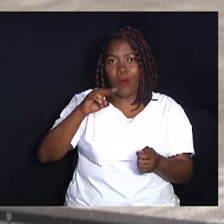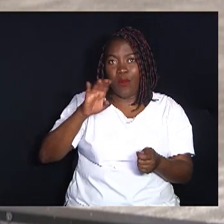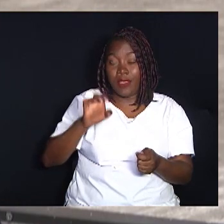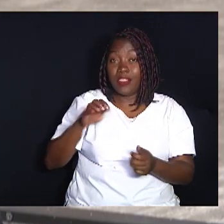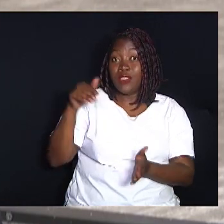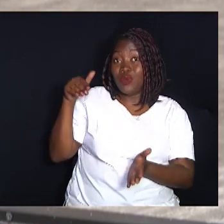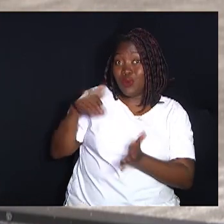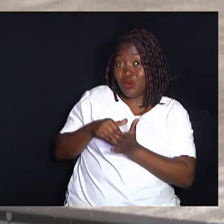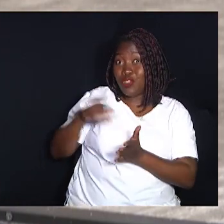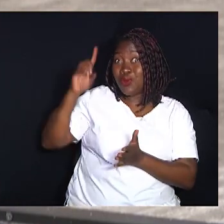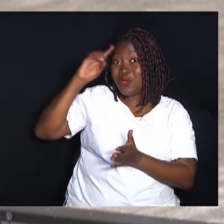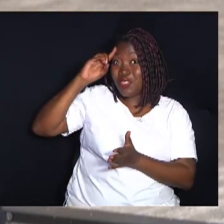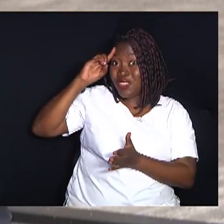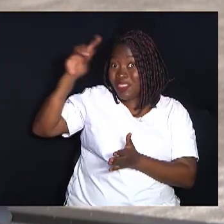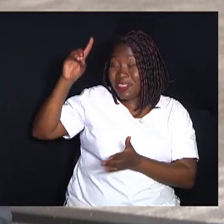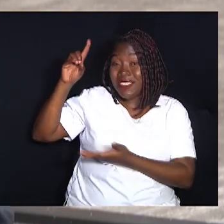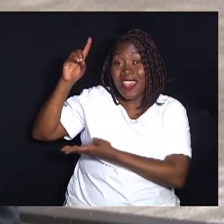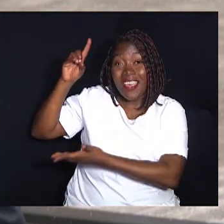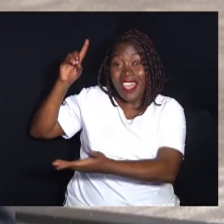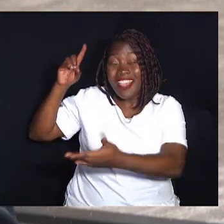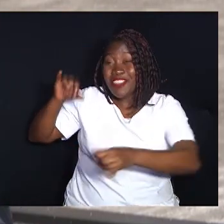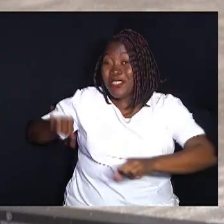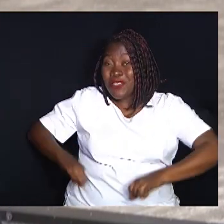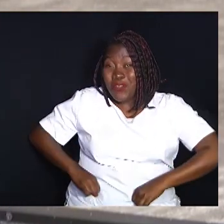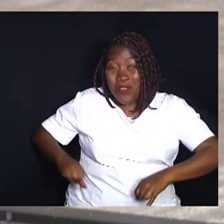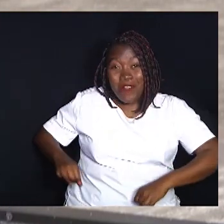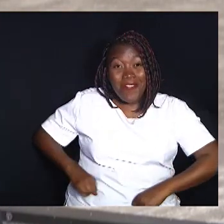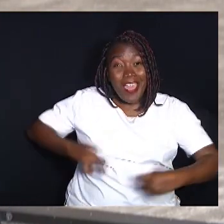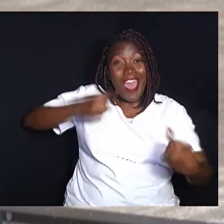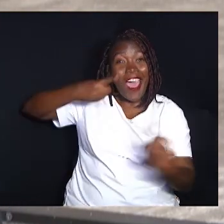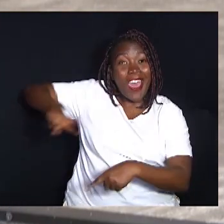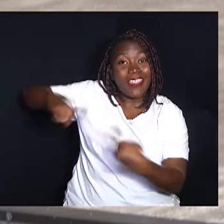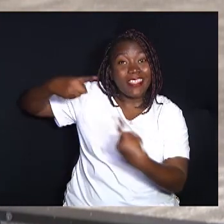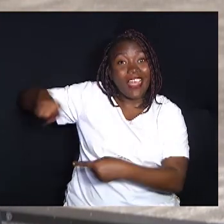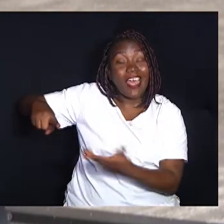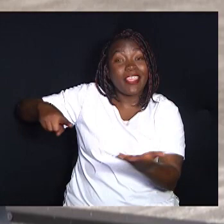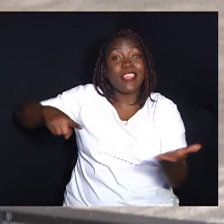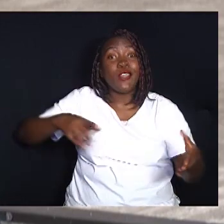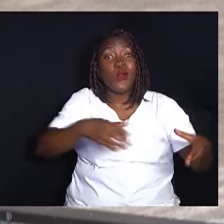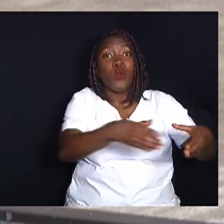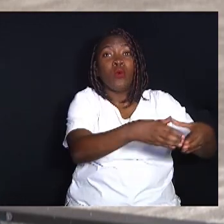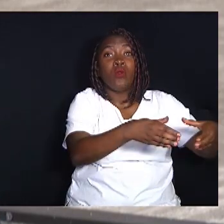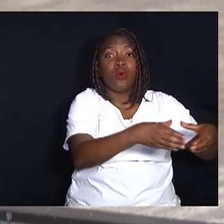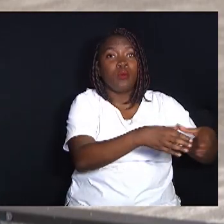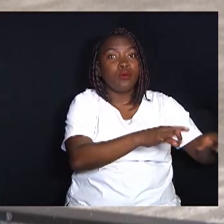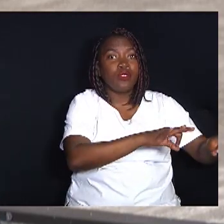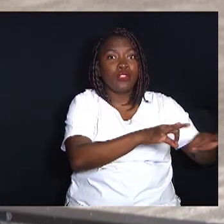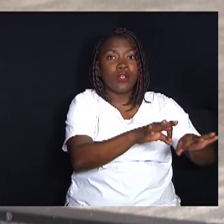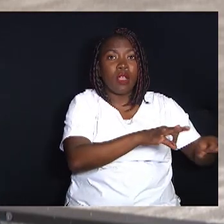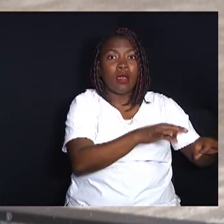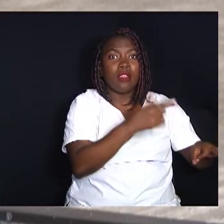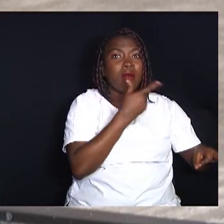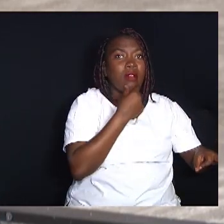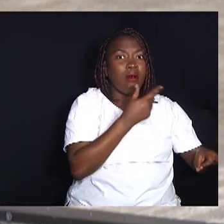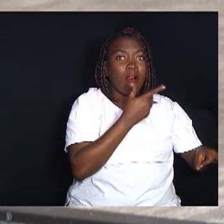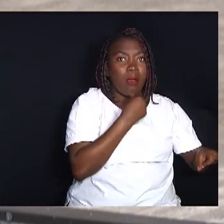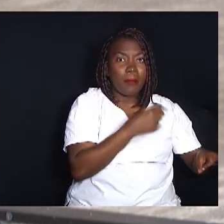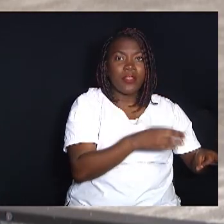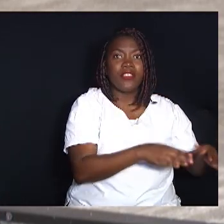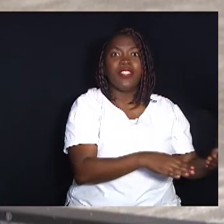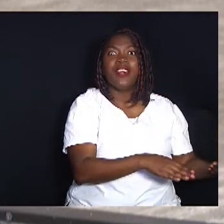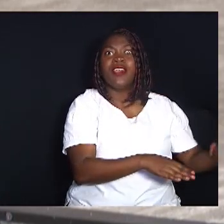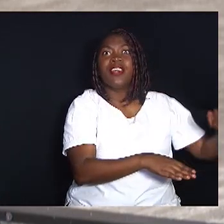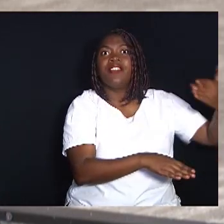sofrendo ataques assim por grupos organizados de homens que vão até